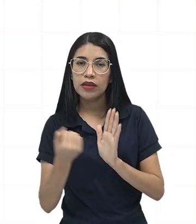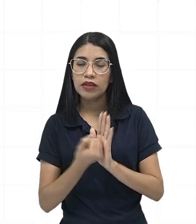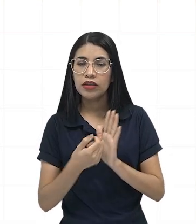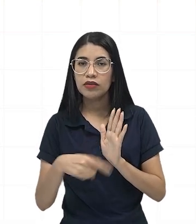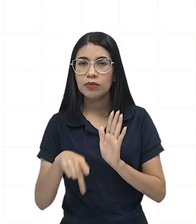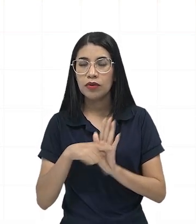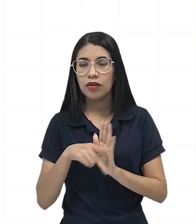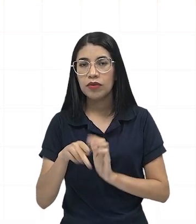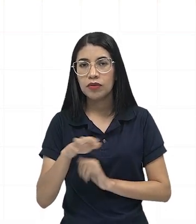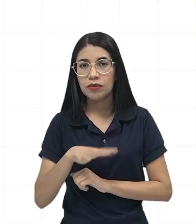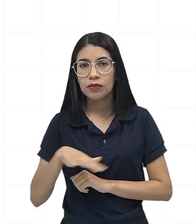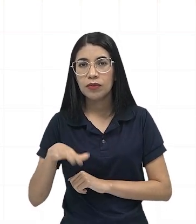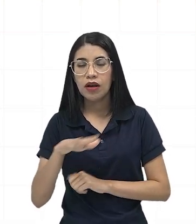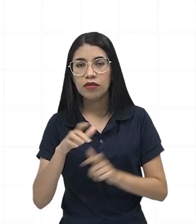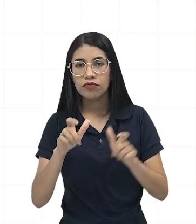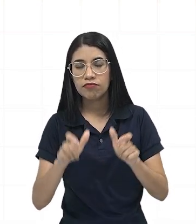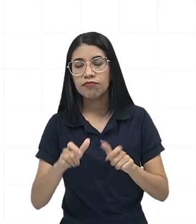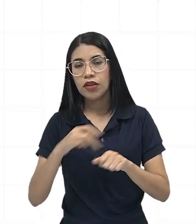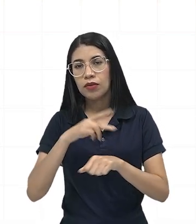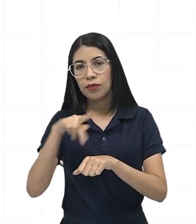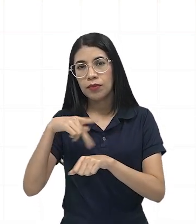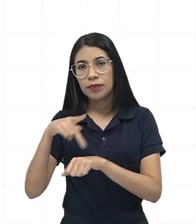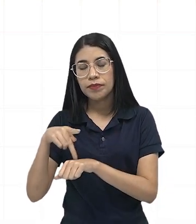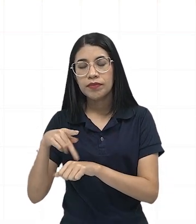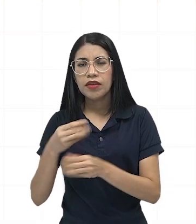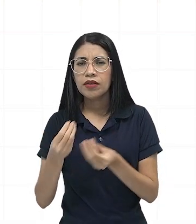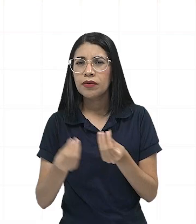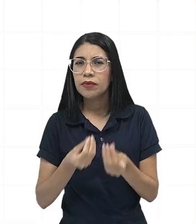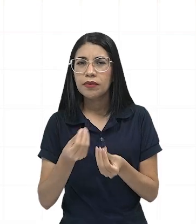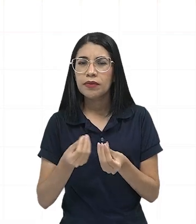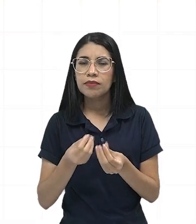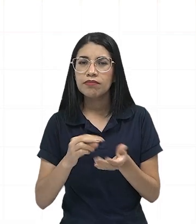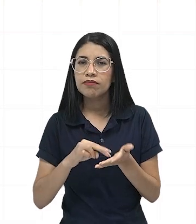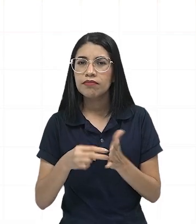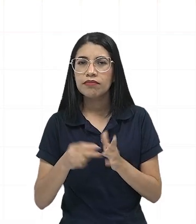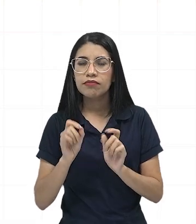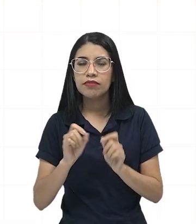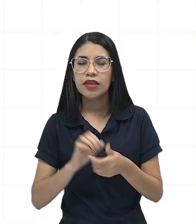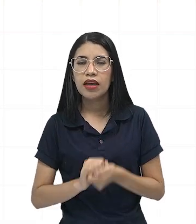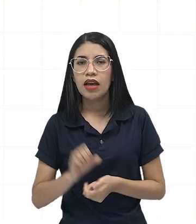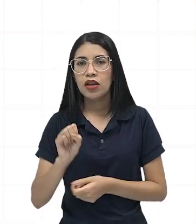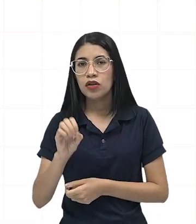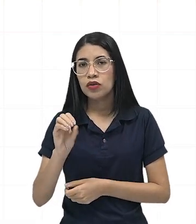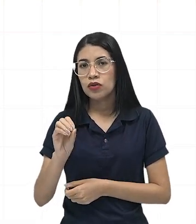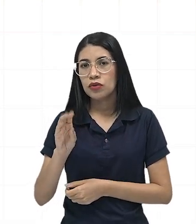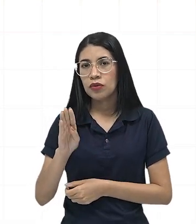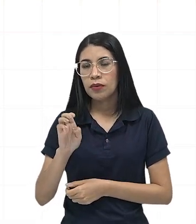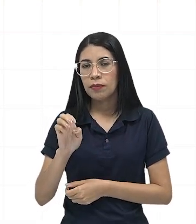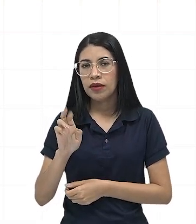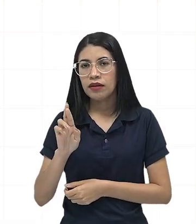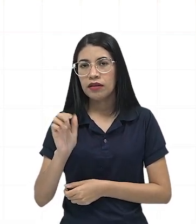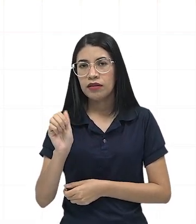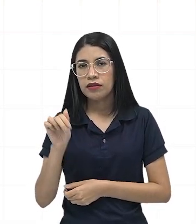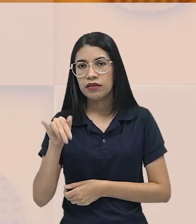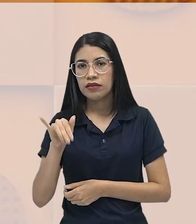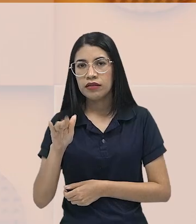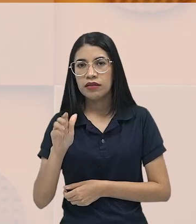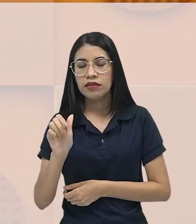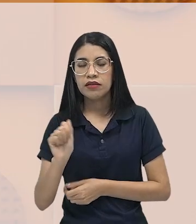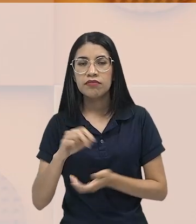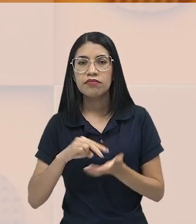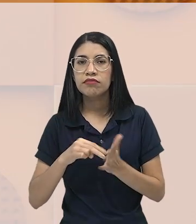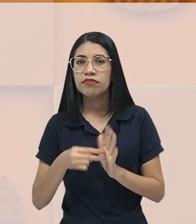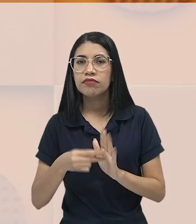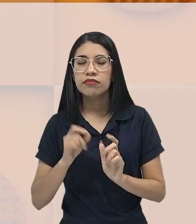uma região ou país. Como assim, professor? Eu ouço tanto essa palavra, soberania. Soberania quer